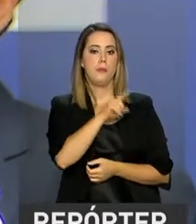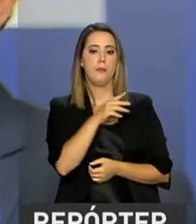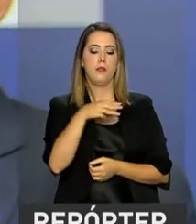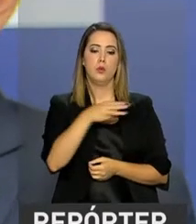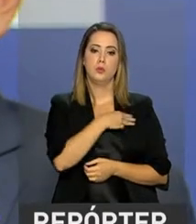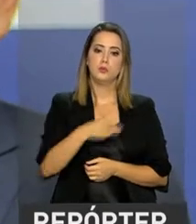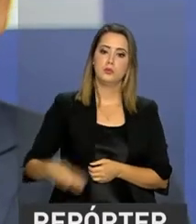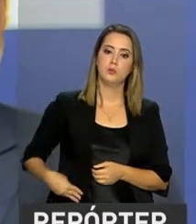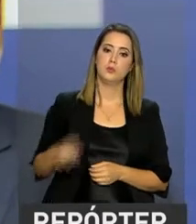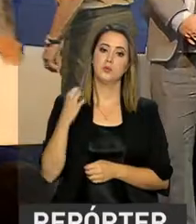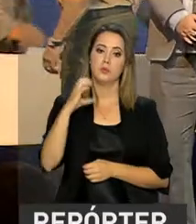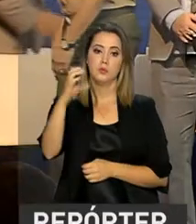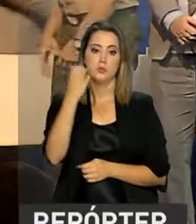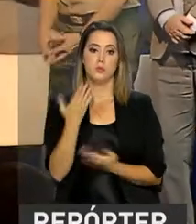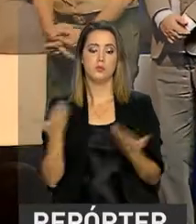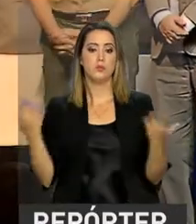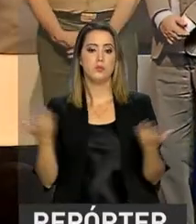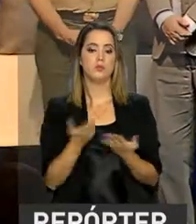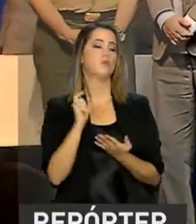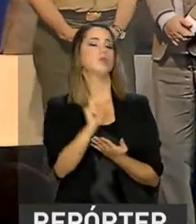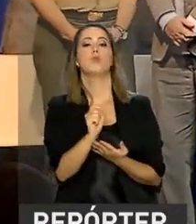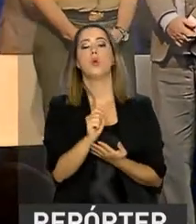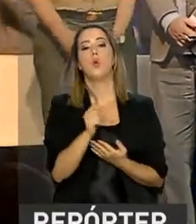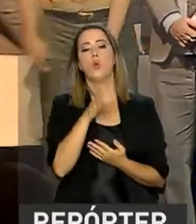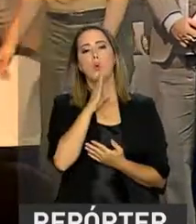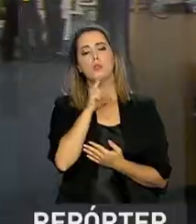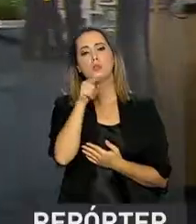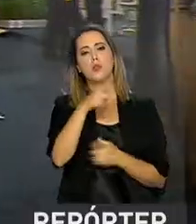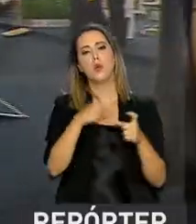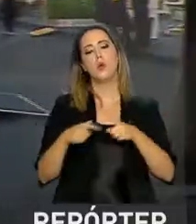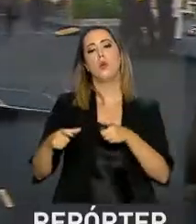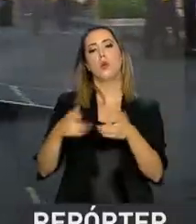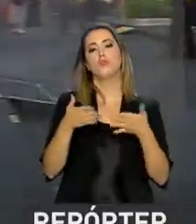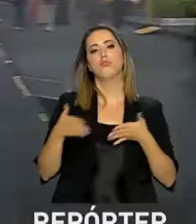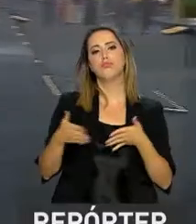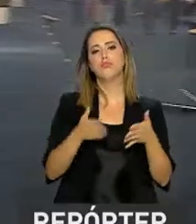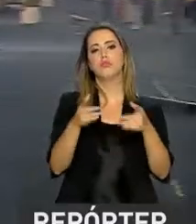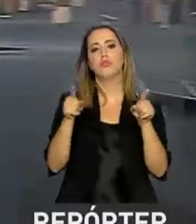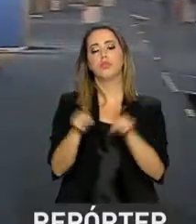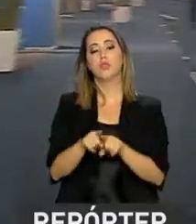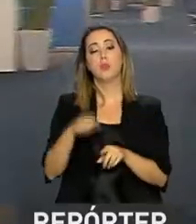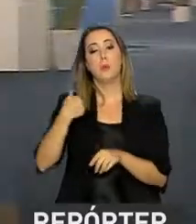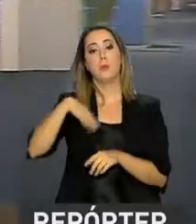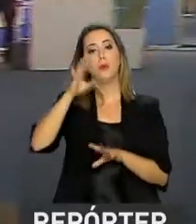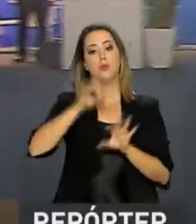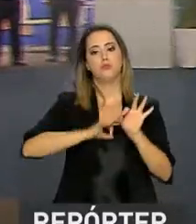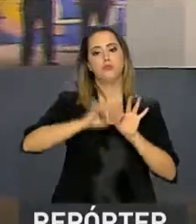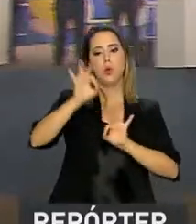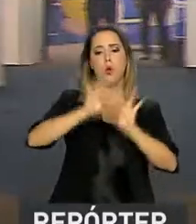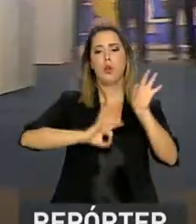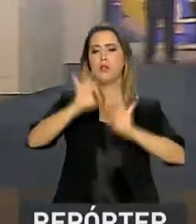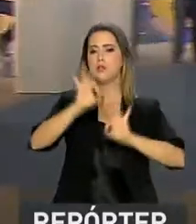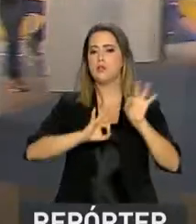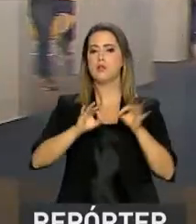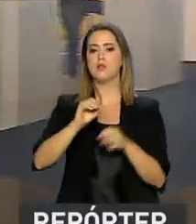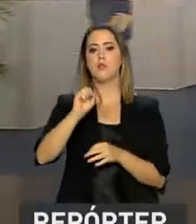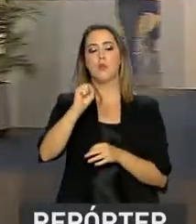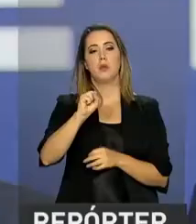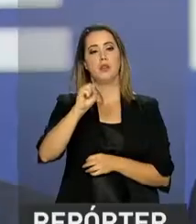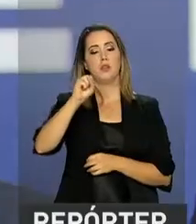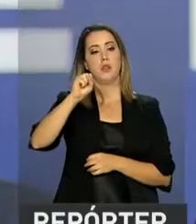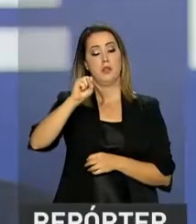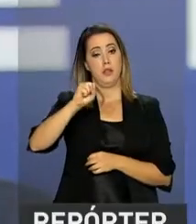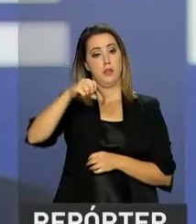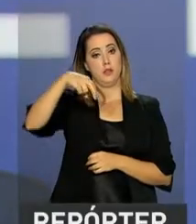Ciência, Tecnologia, Inovações e Comunicações conheceu as instalações da maior estrutura já montada para a SNCT em